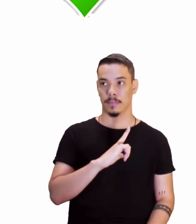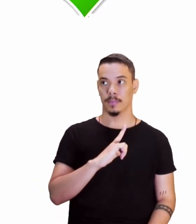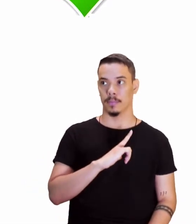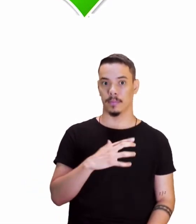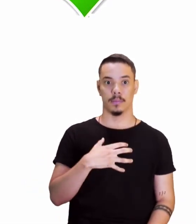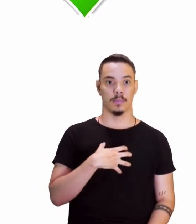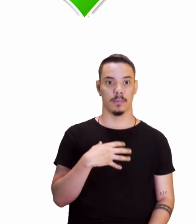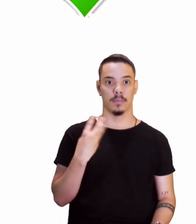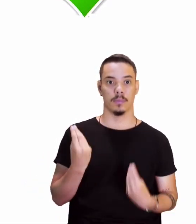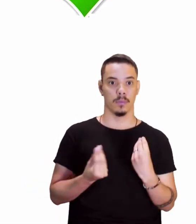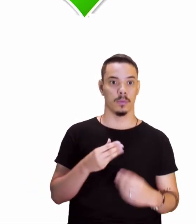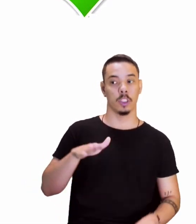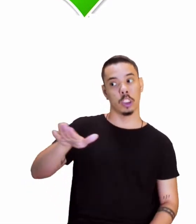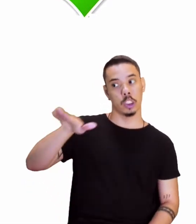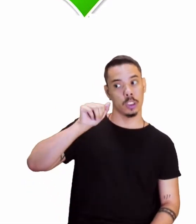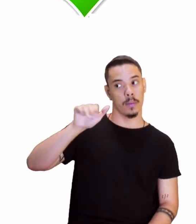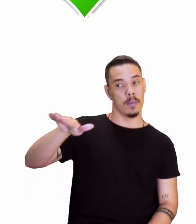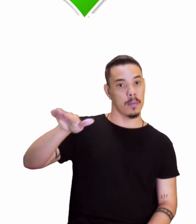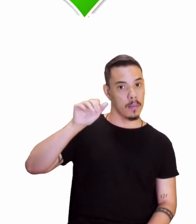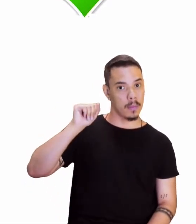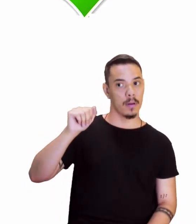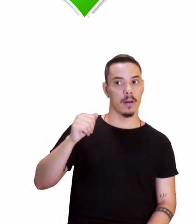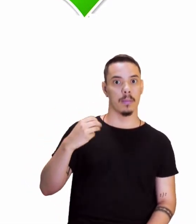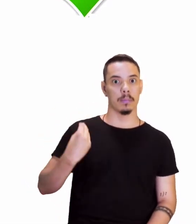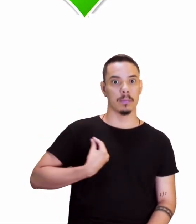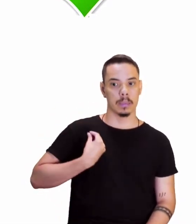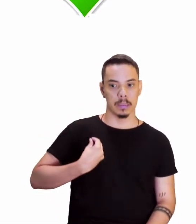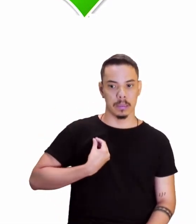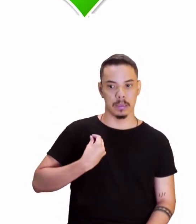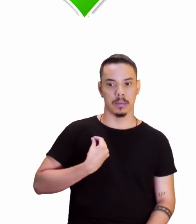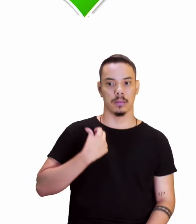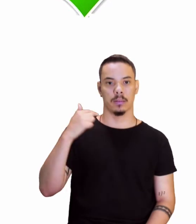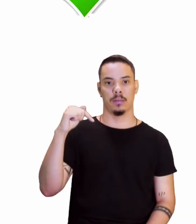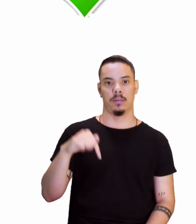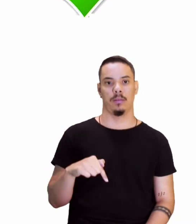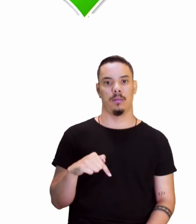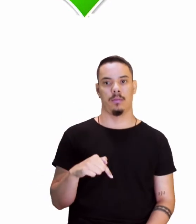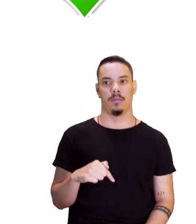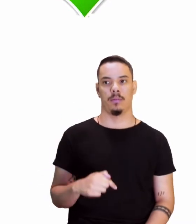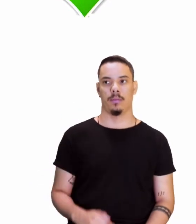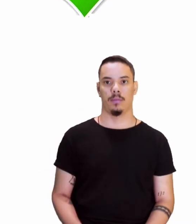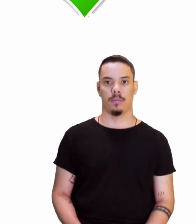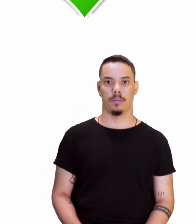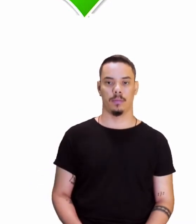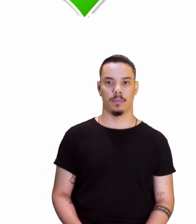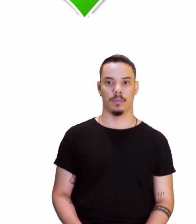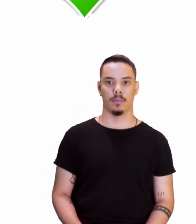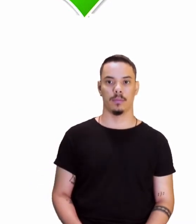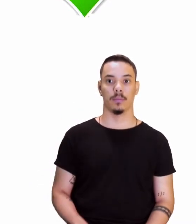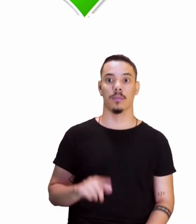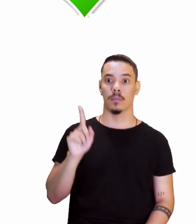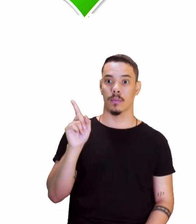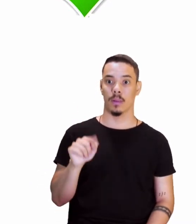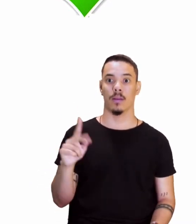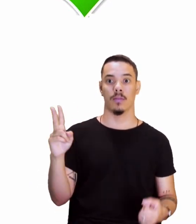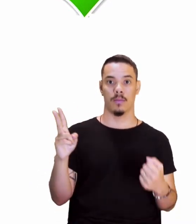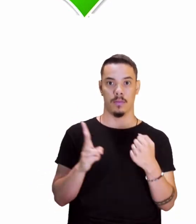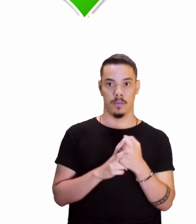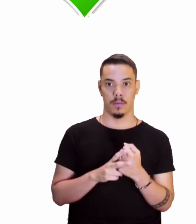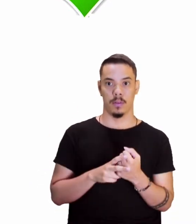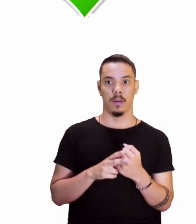sentido de convocar, solicitar a presença. Quando eu tiver nesse sentido, ele vai ser verbo transitivo